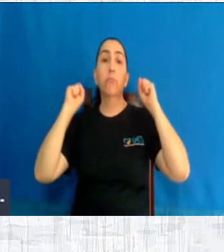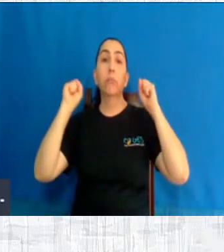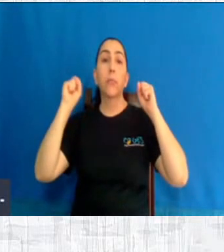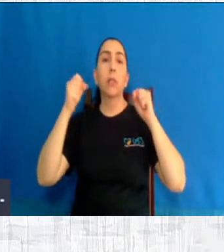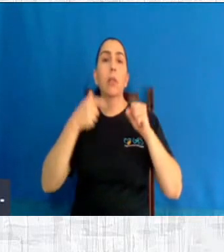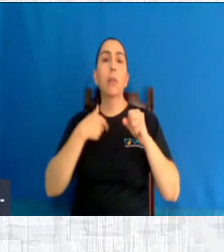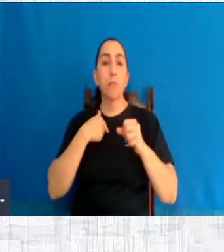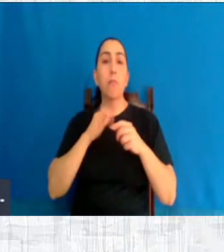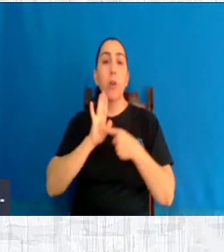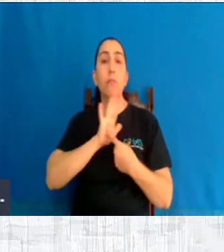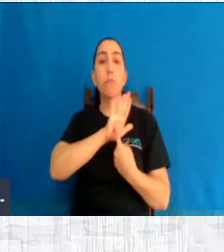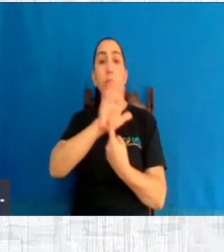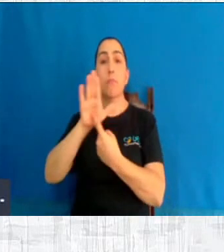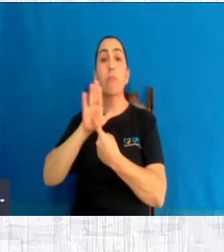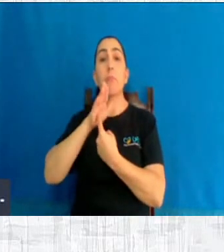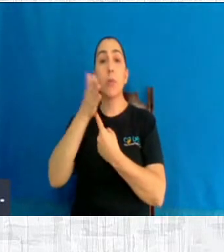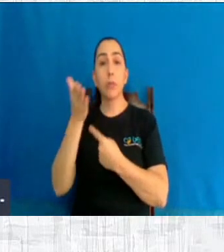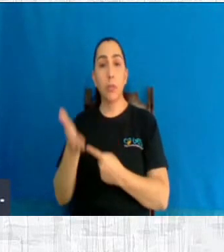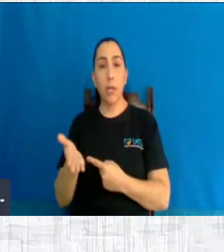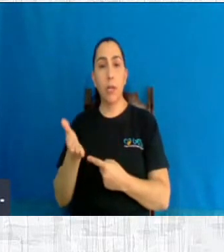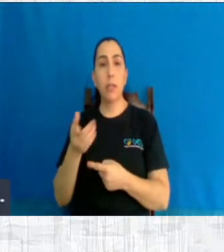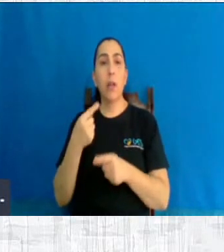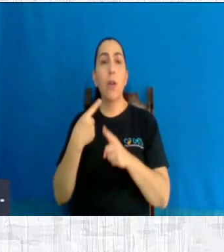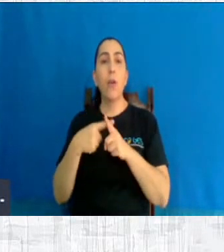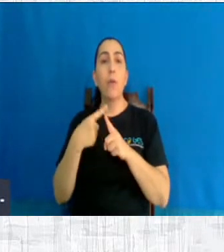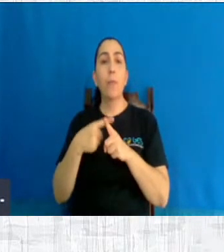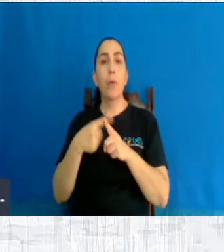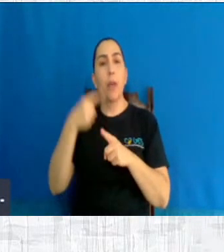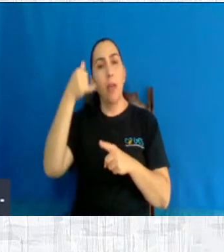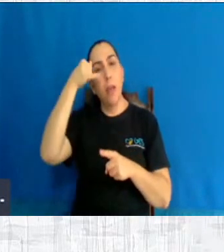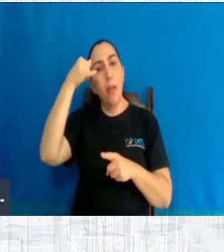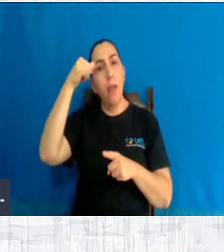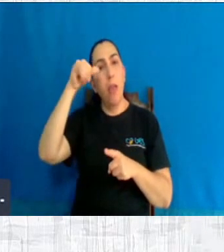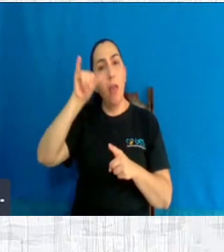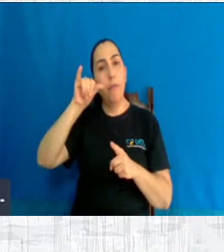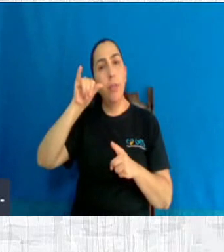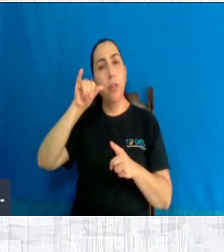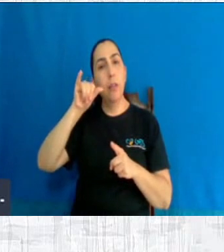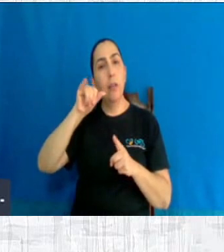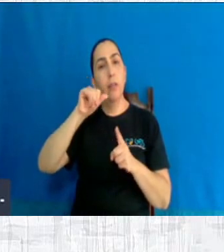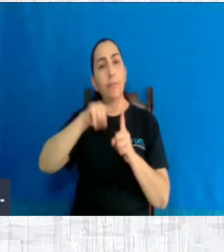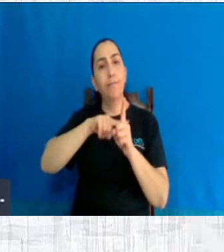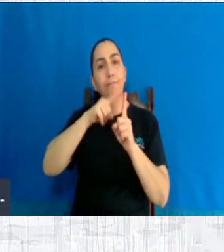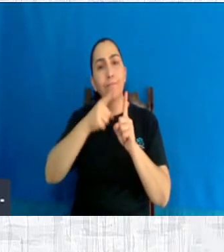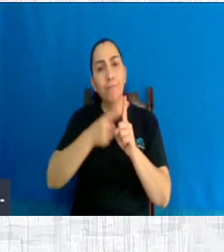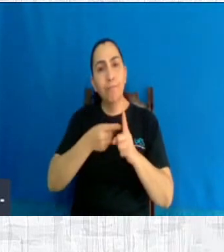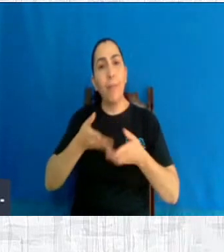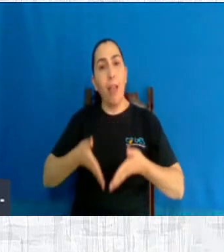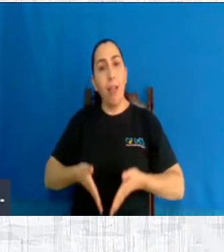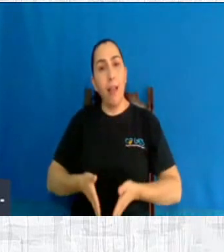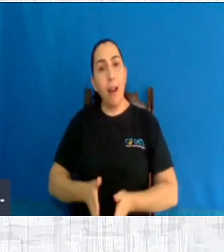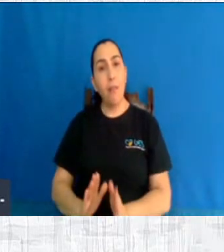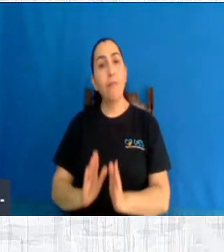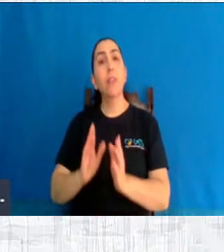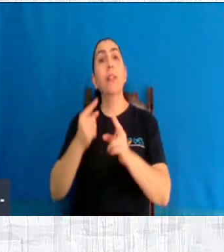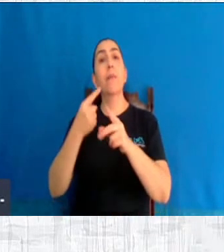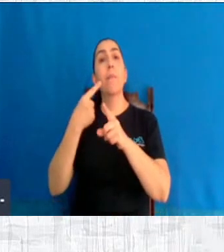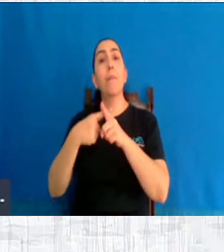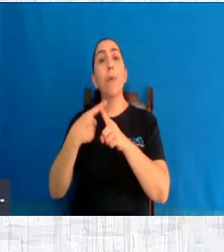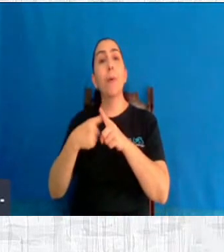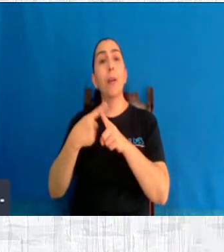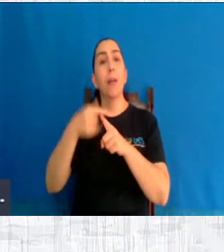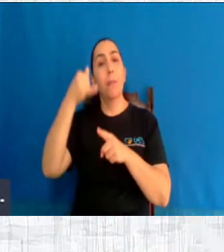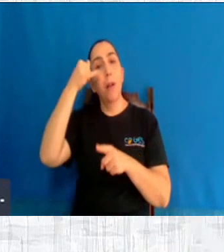mulheres? Ter o bebê reduz casos de câncer, né? Então, engravidar está sendo recomendado, tem médico, olha, engravide para você não ficar